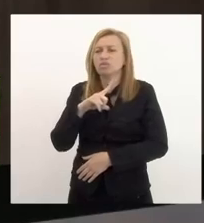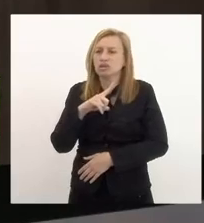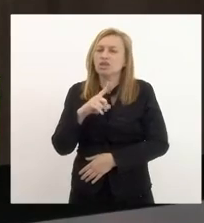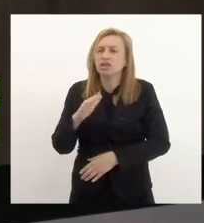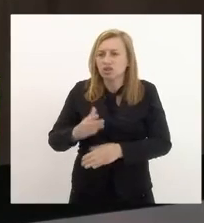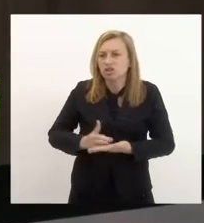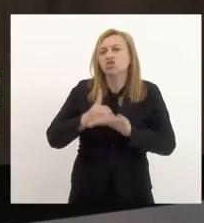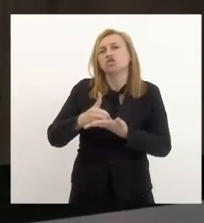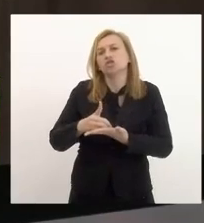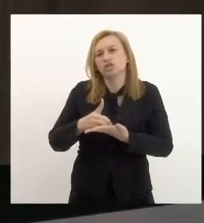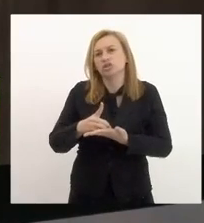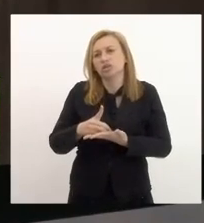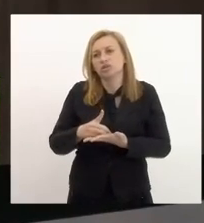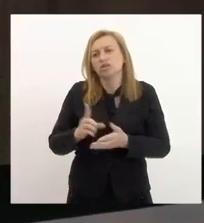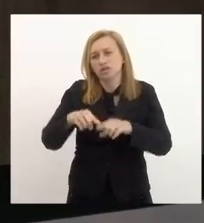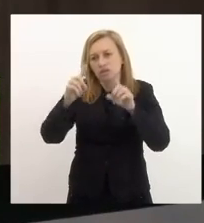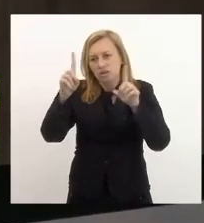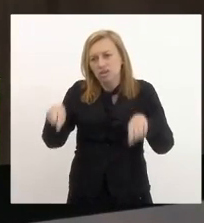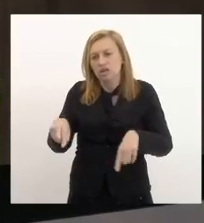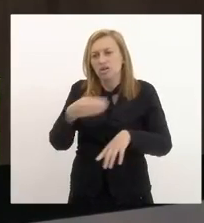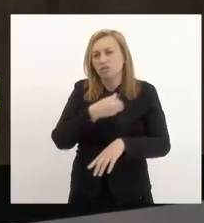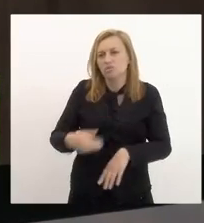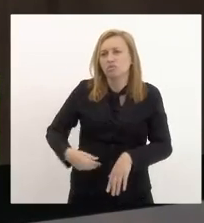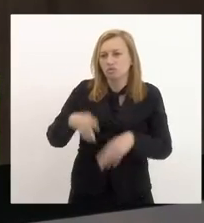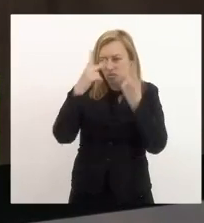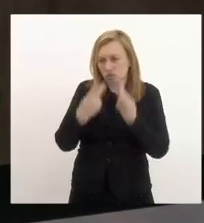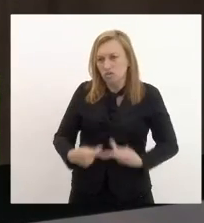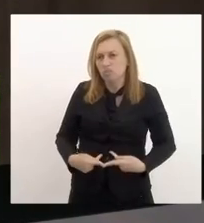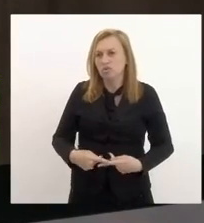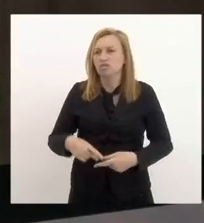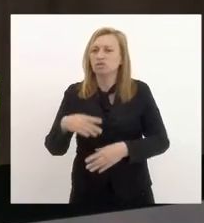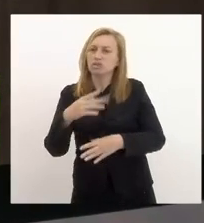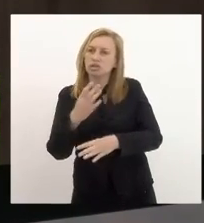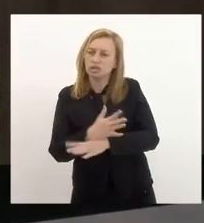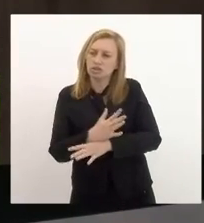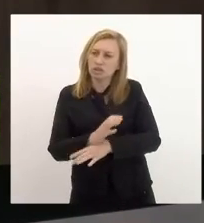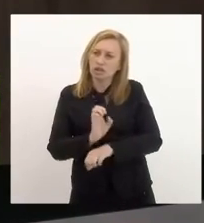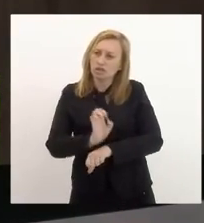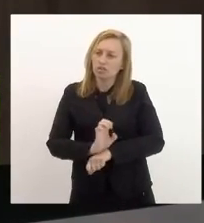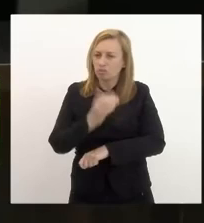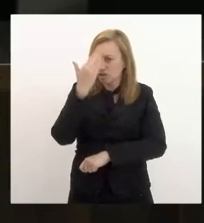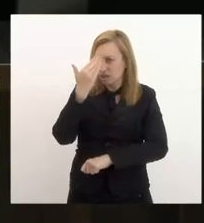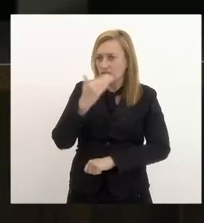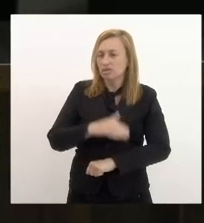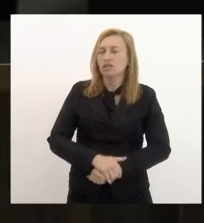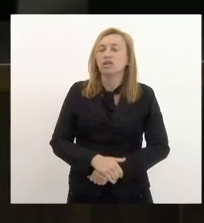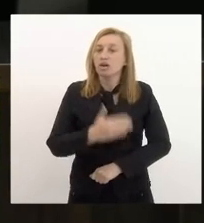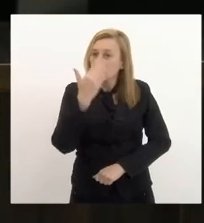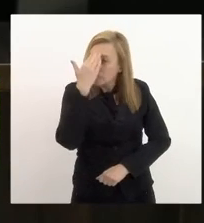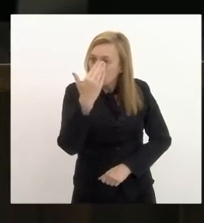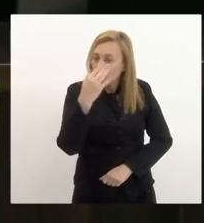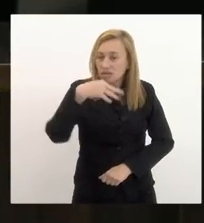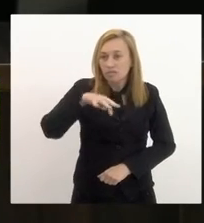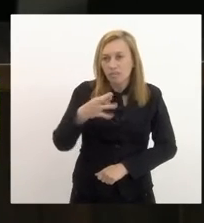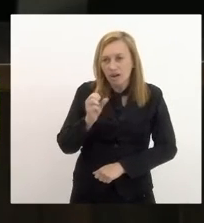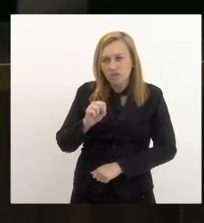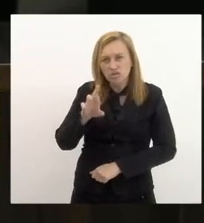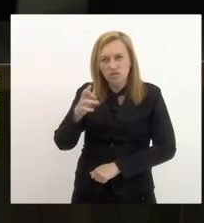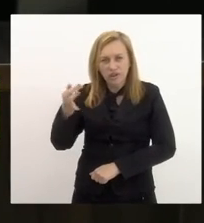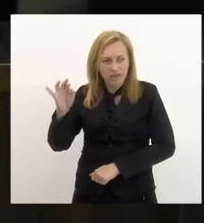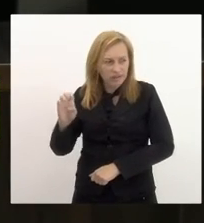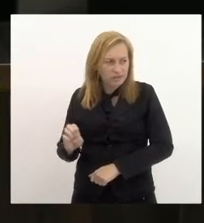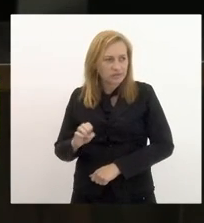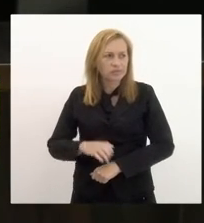nos dá dignidade como seres humanos como cidadão desse estado obrigado obrigado uma Freire